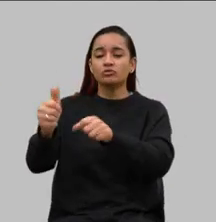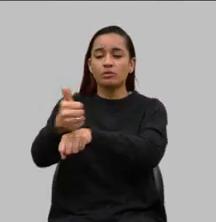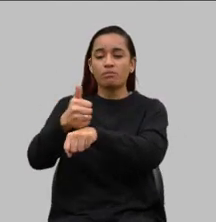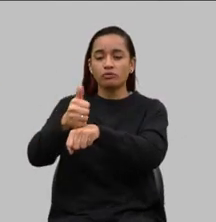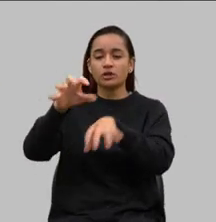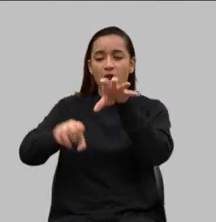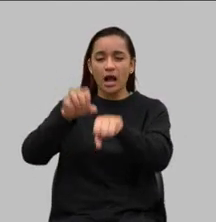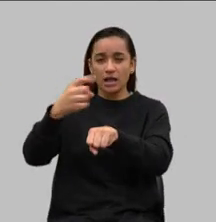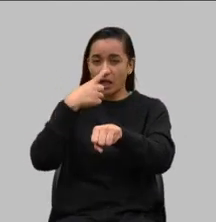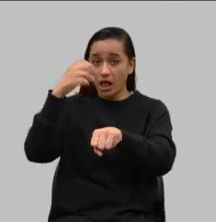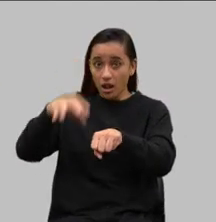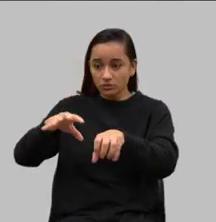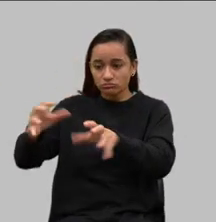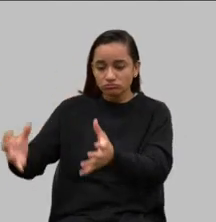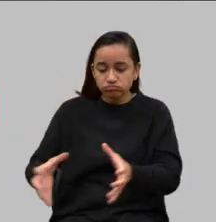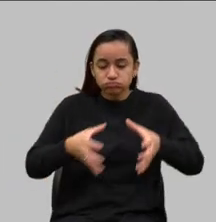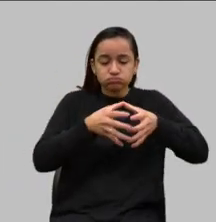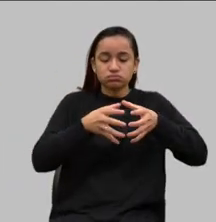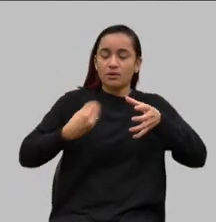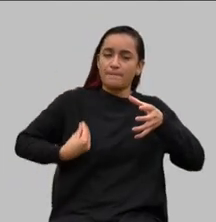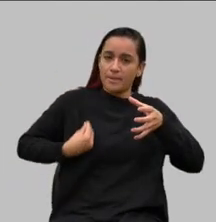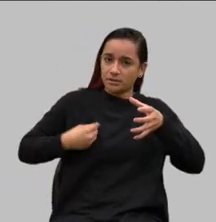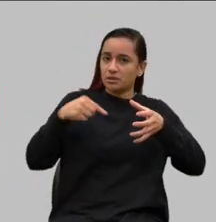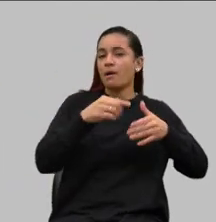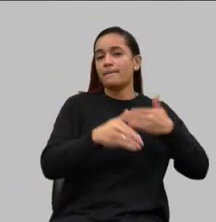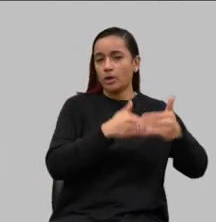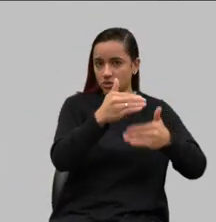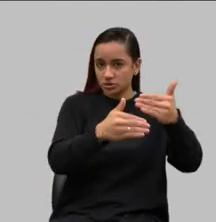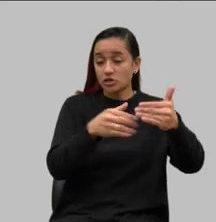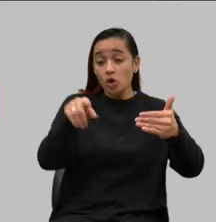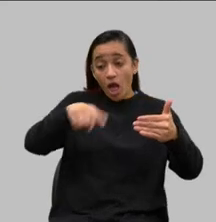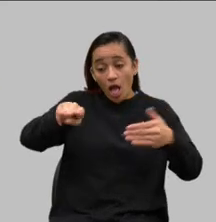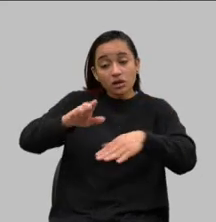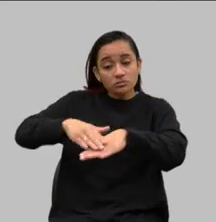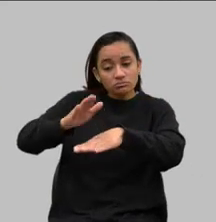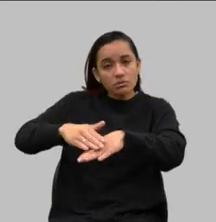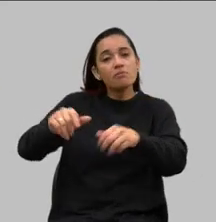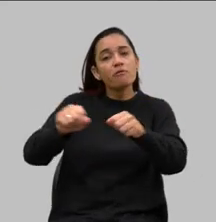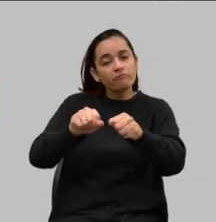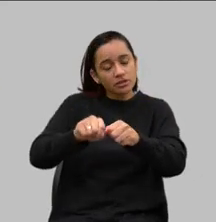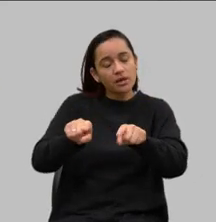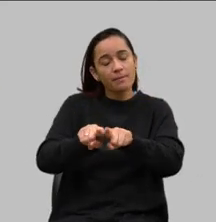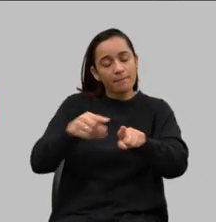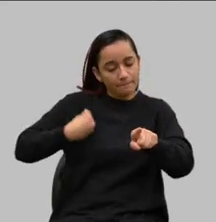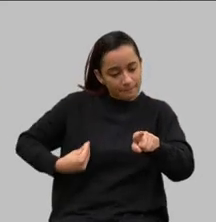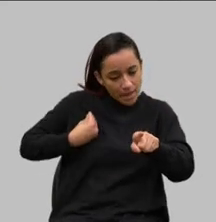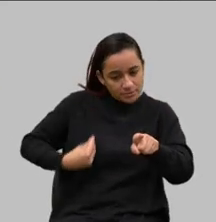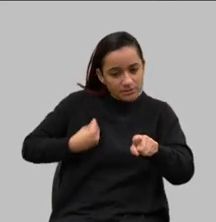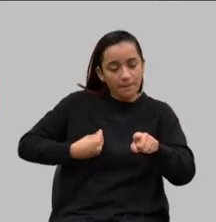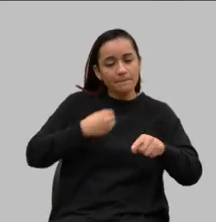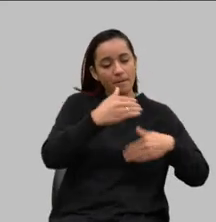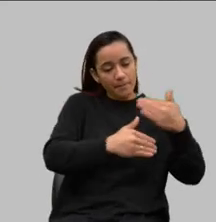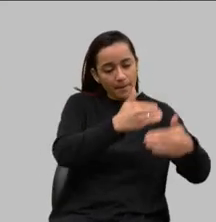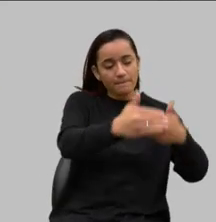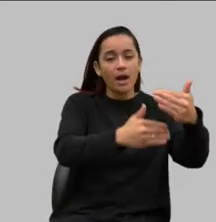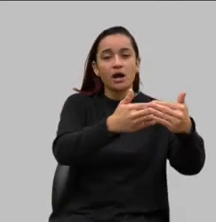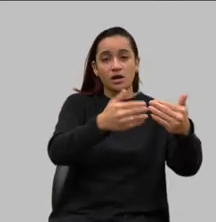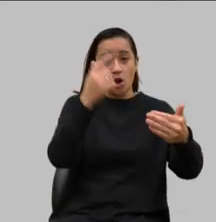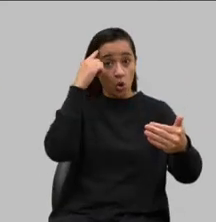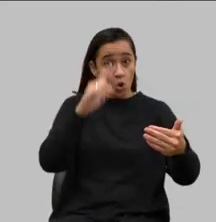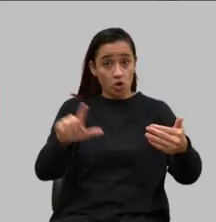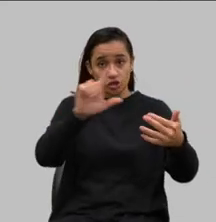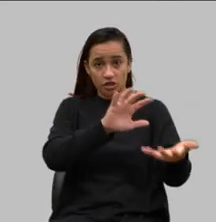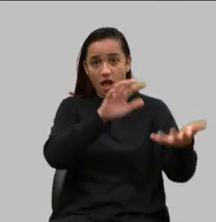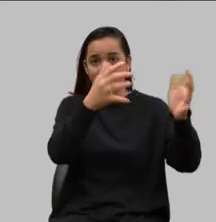de catadores nesse processo né para que eles façam parte do processo de logística reversa e também